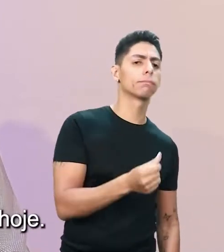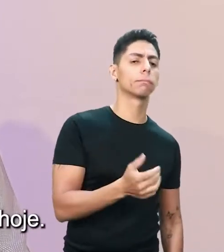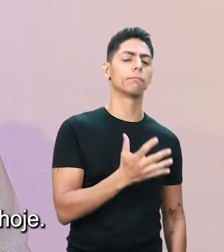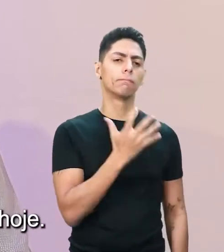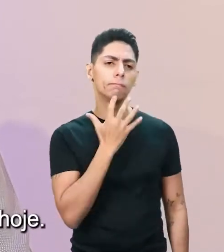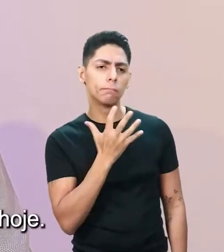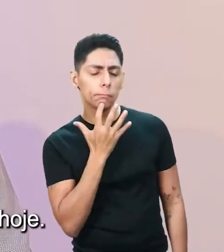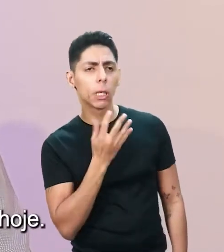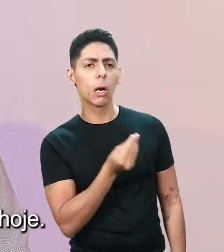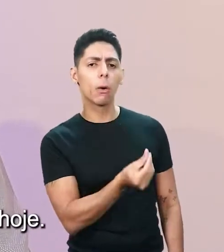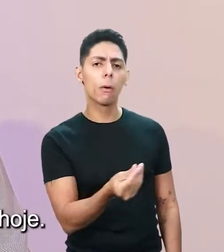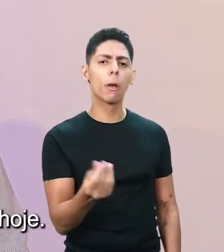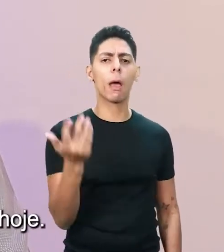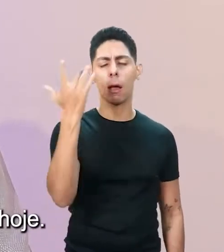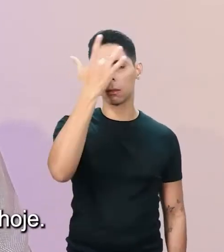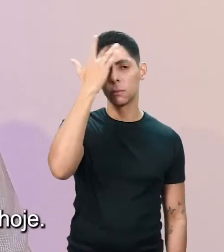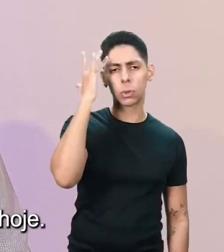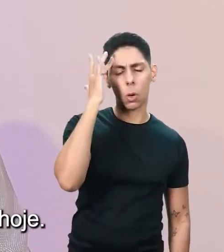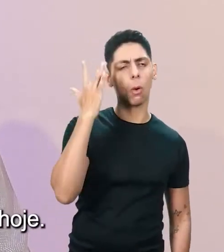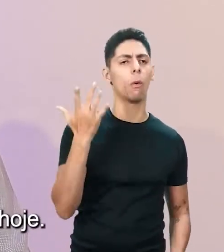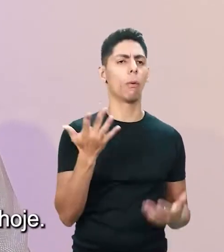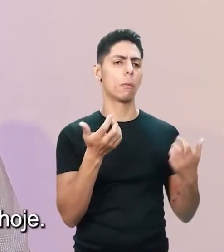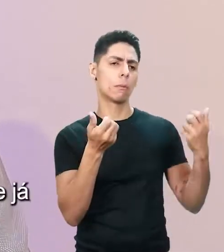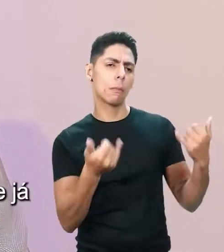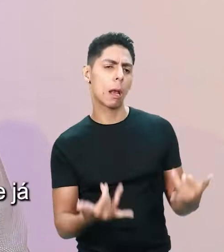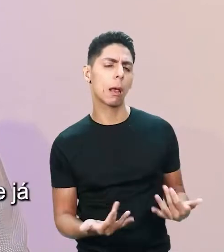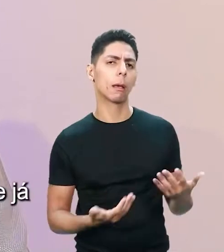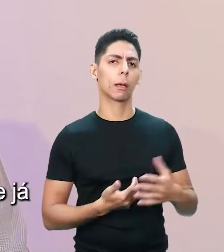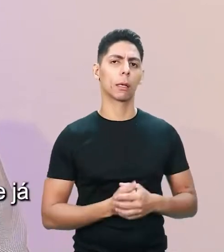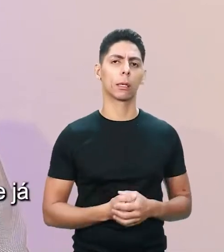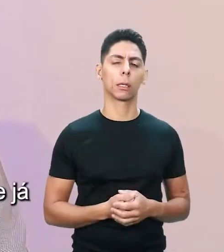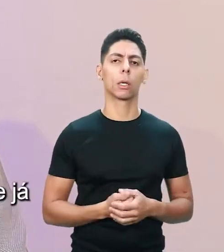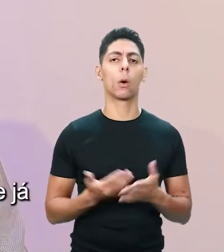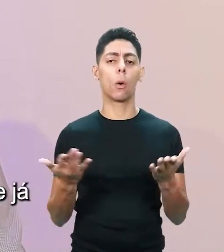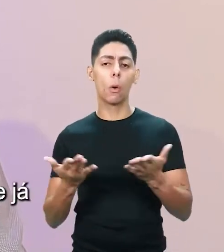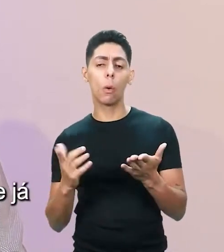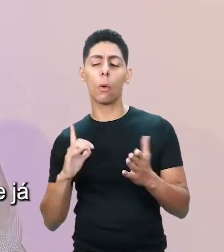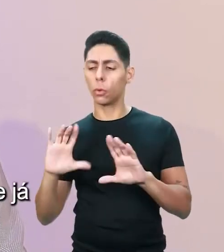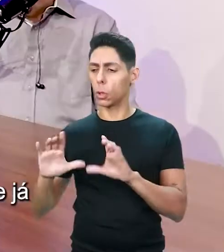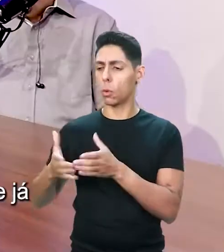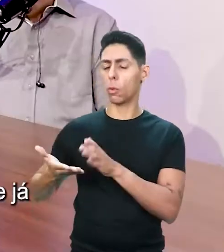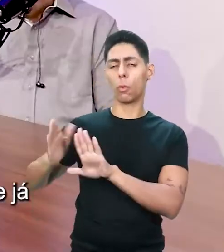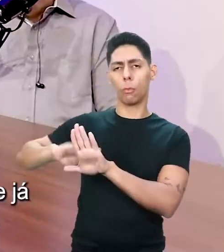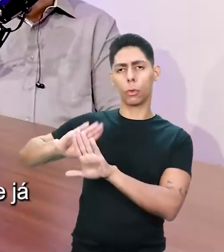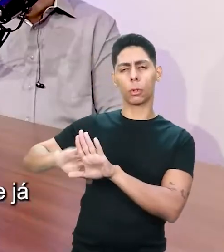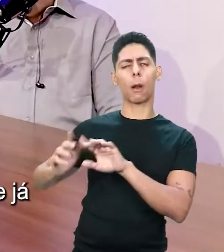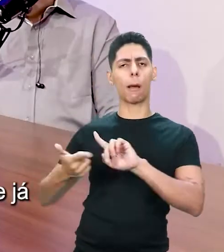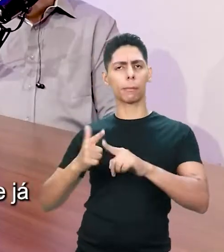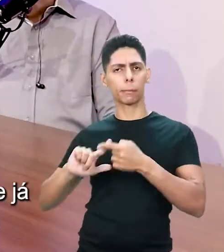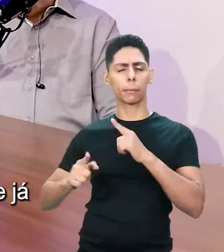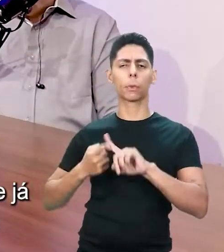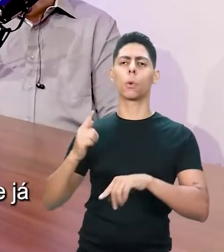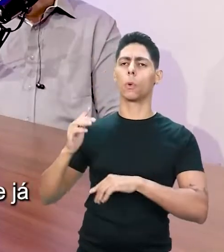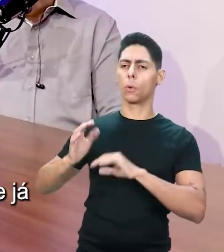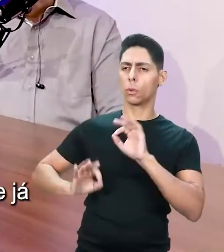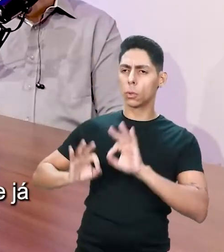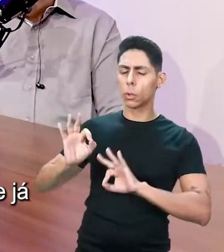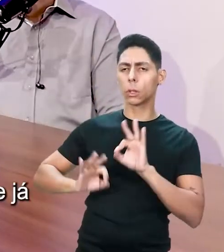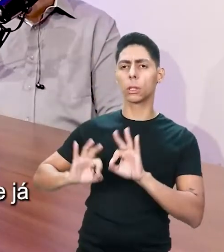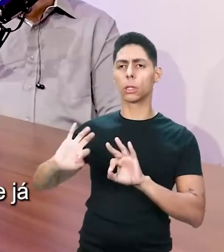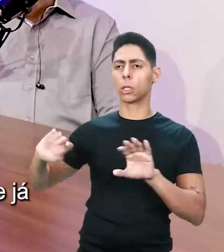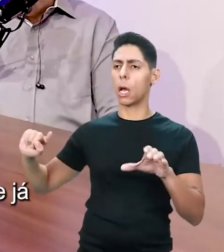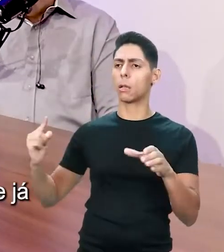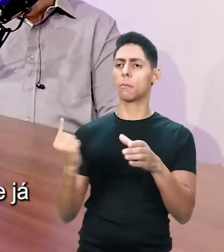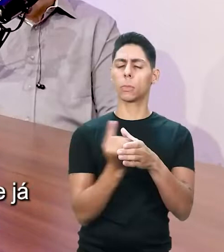conhece o pessoal, geralmente hoje você tem uma assessoria de imprensa que já traz os atletas que